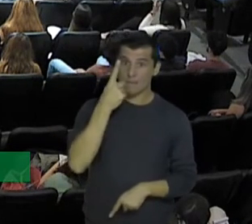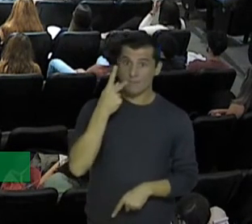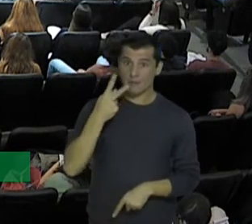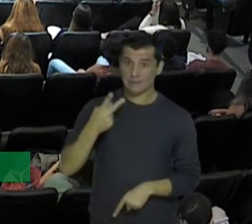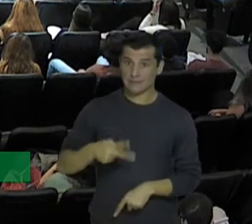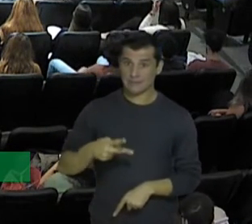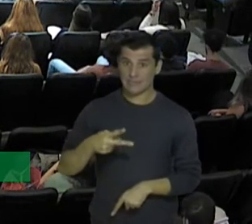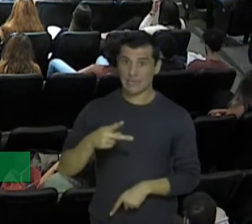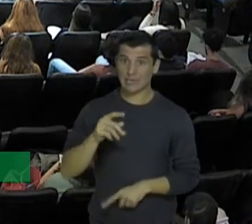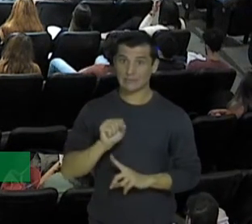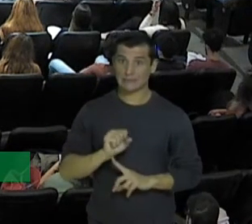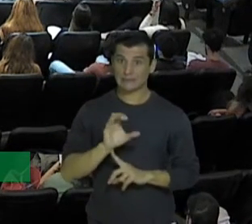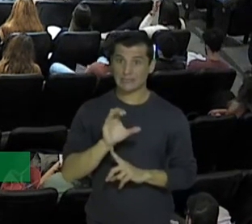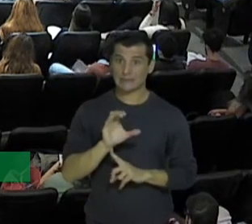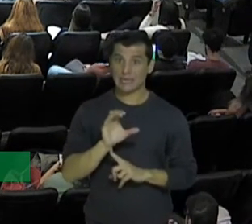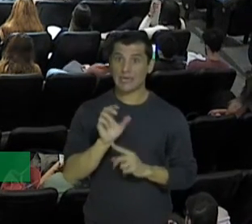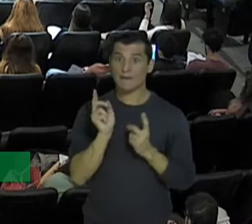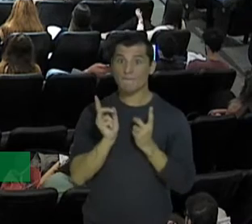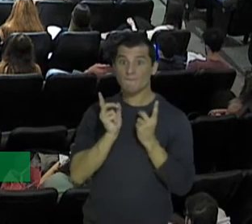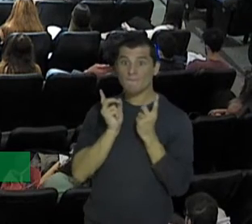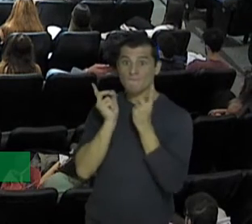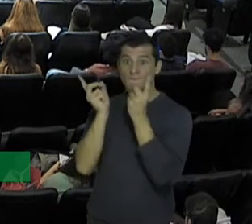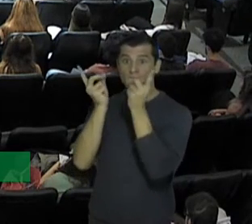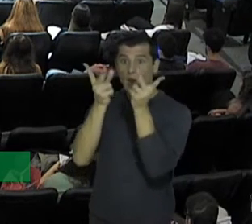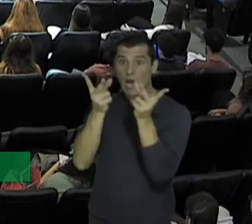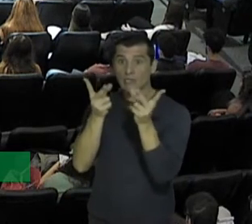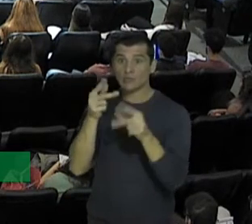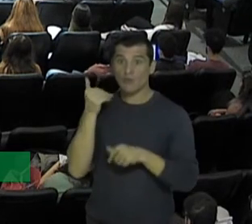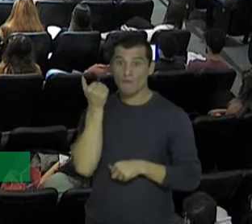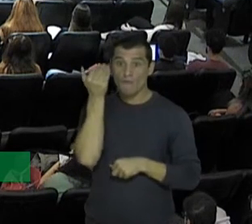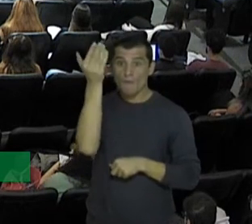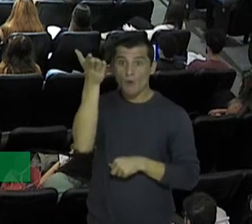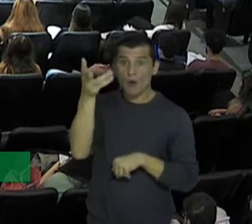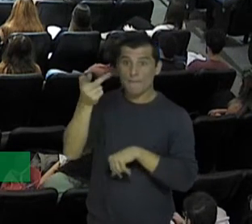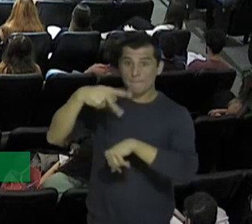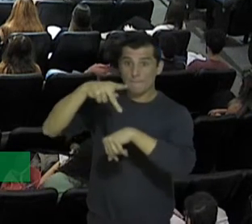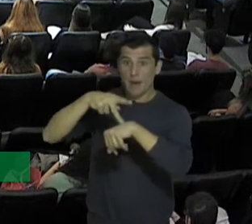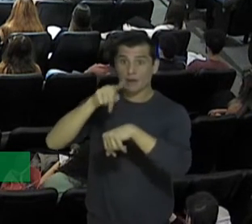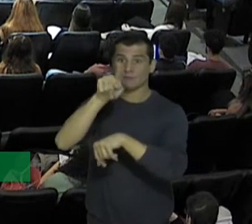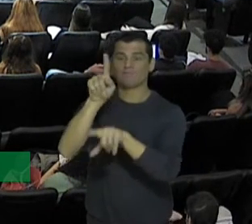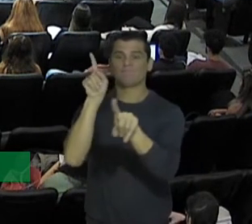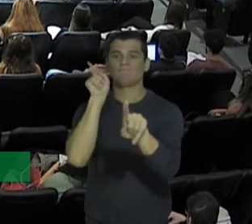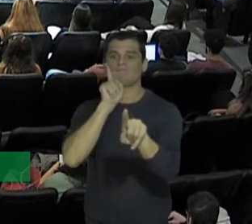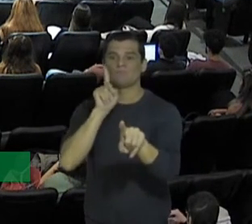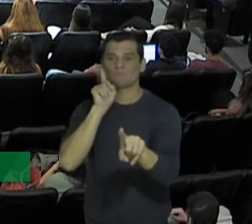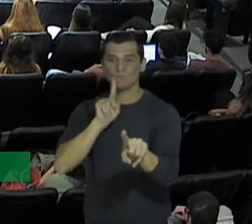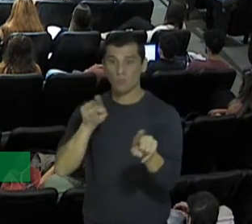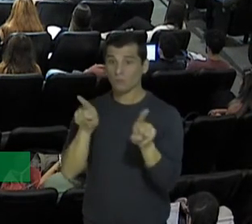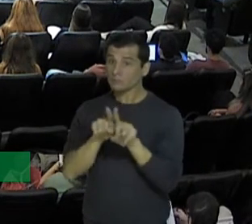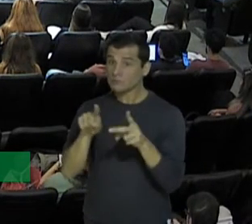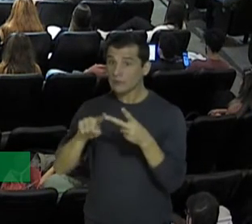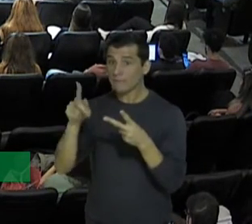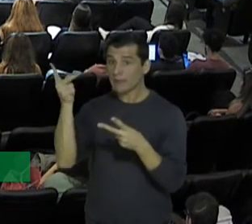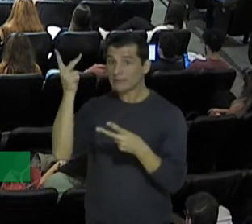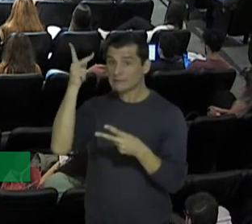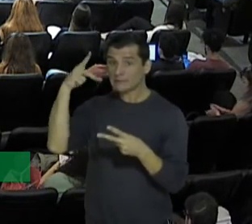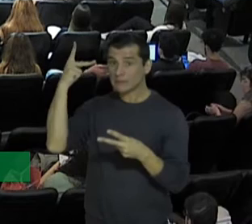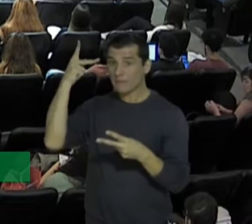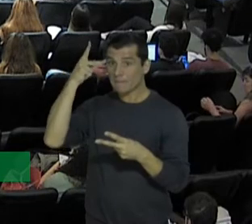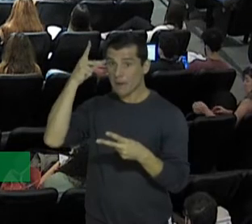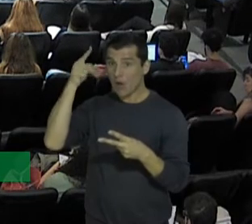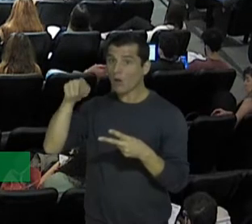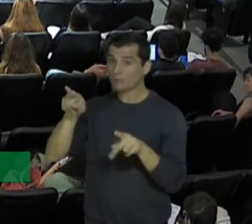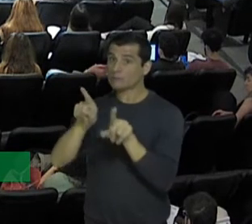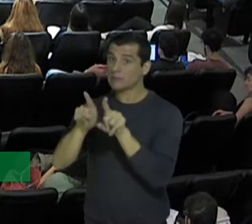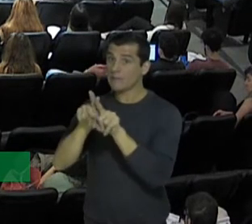exportações Santa Catarina é Os Estados Unidos são os Estados Unidos e São Paulo também né mas são exceções para quase todos